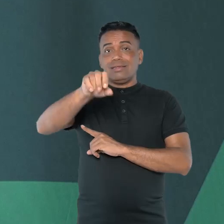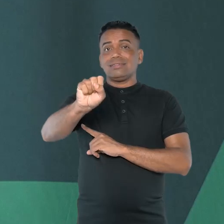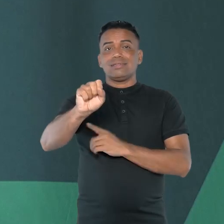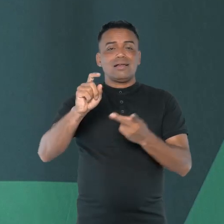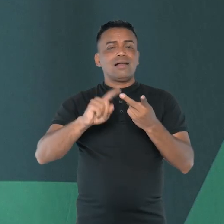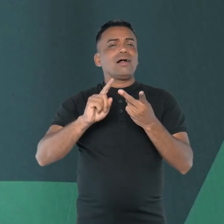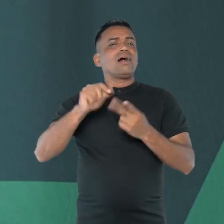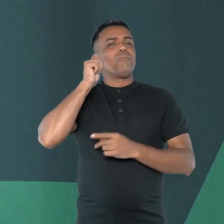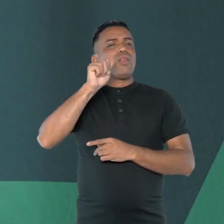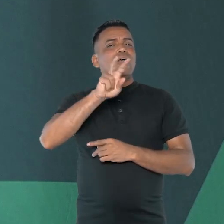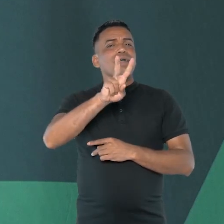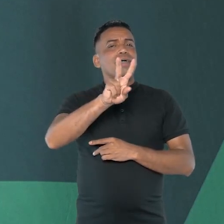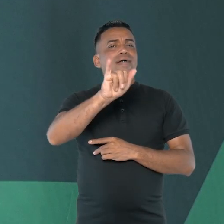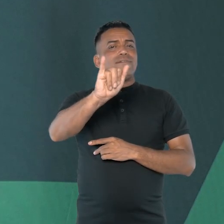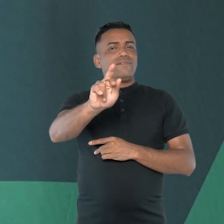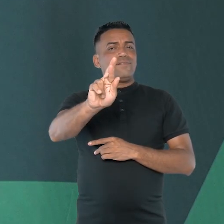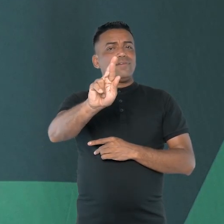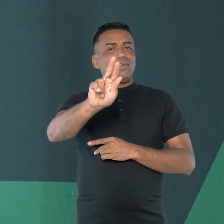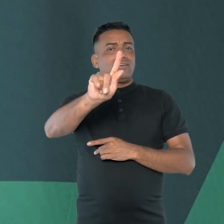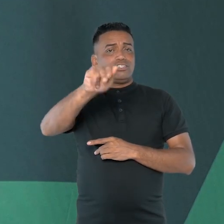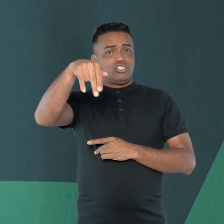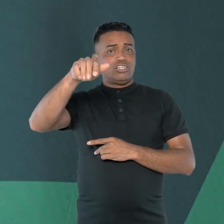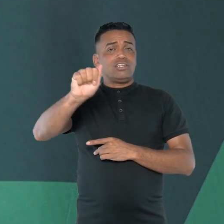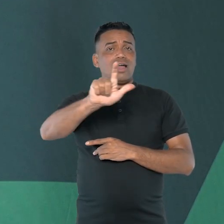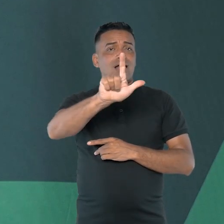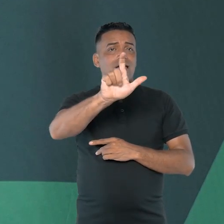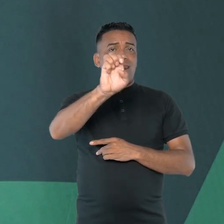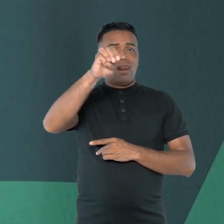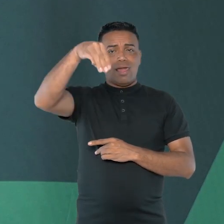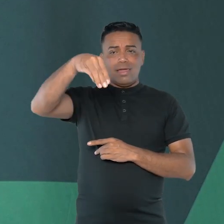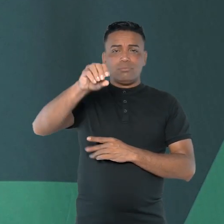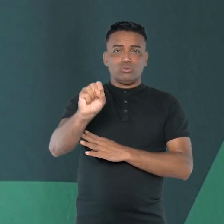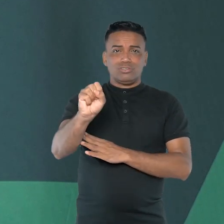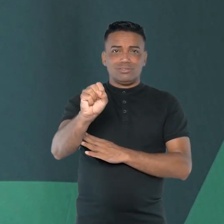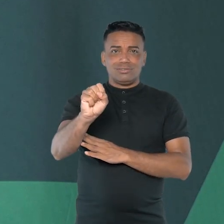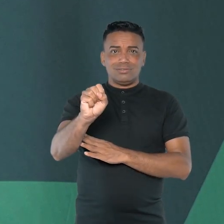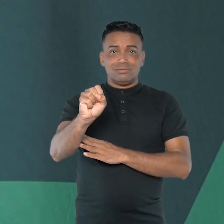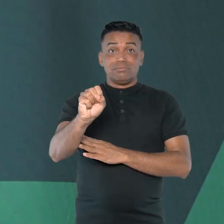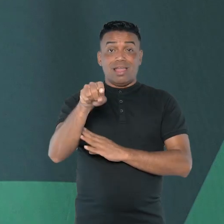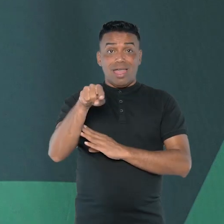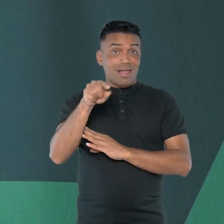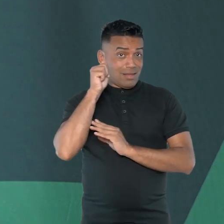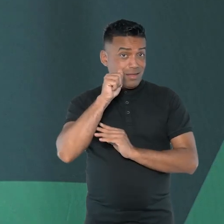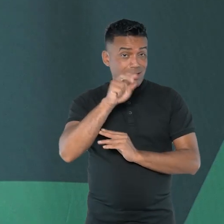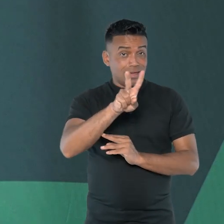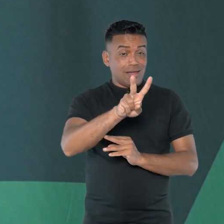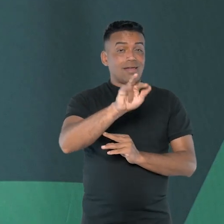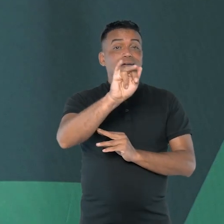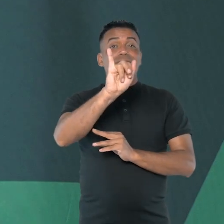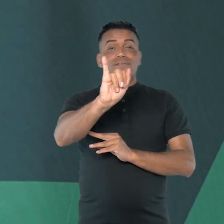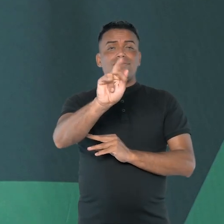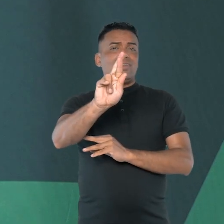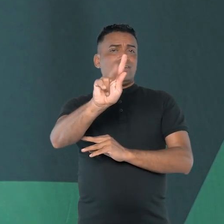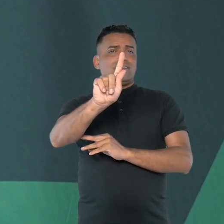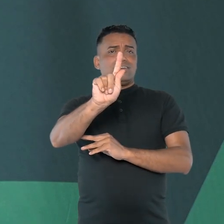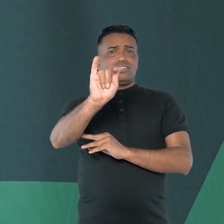que o sobrenome até não é coincidência, né? Depois eu até me toquei disso. E ela vai, isso eu também achei fascinante,